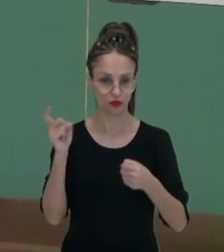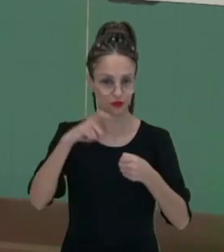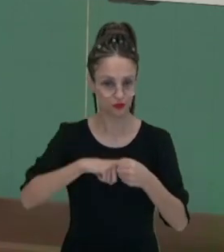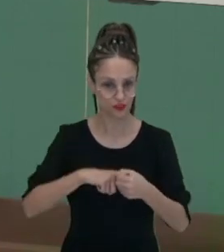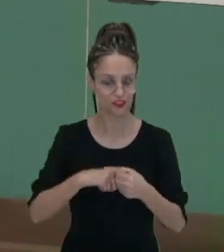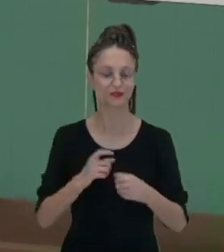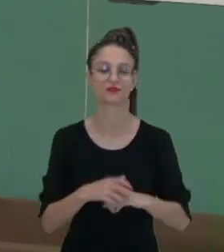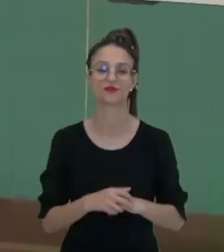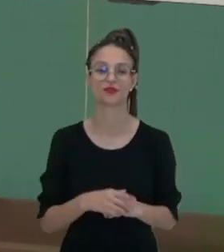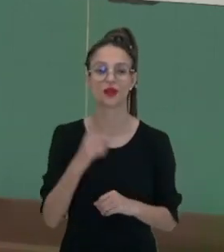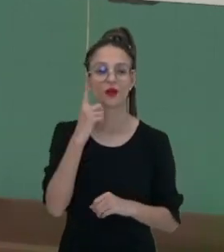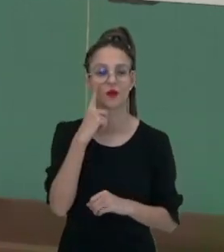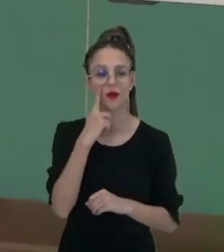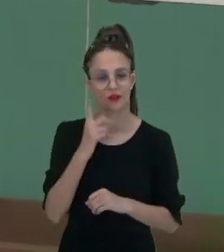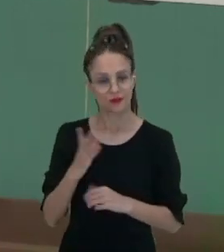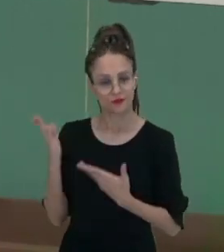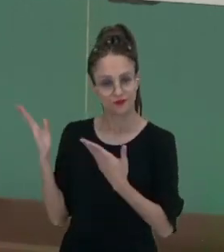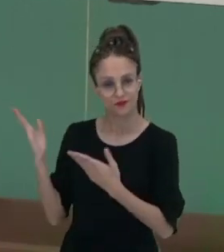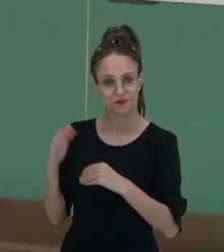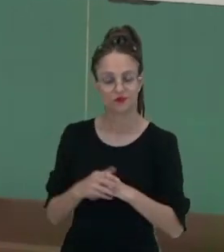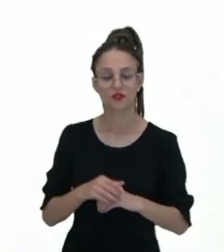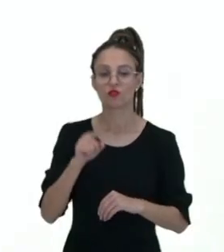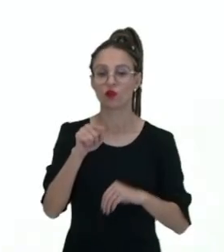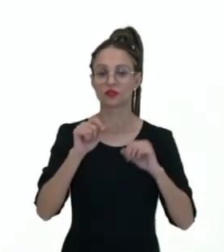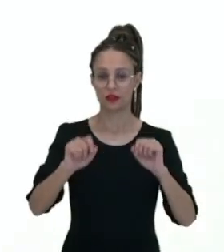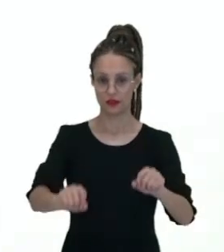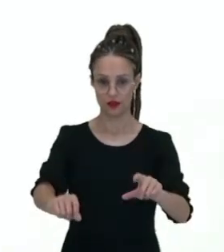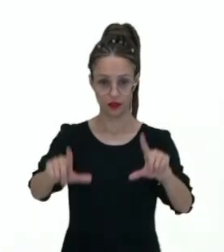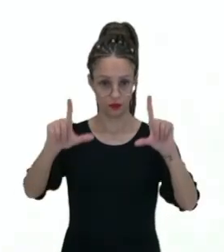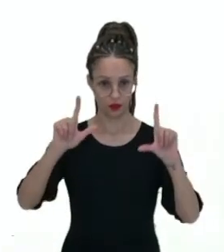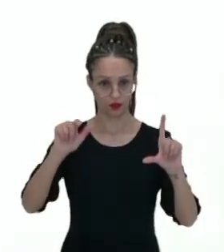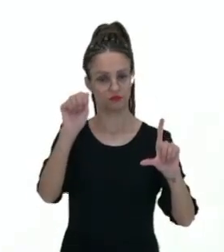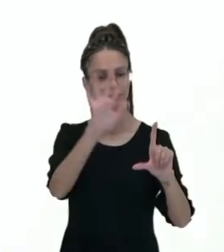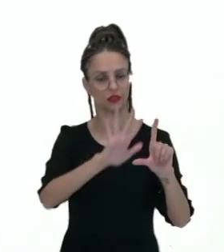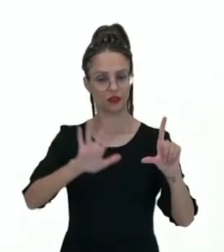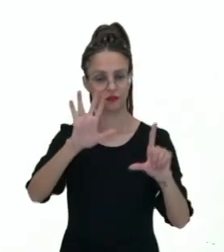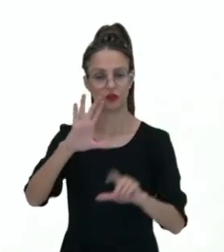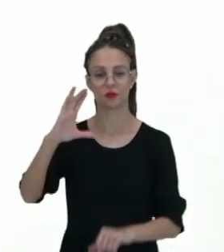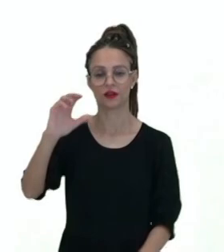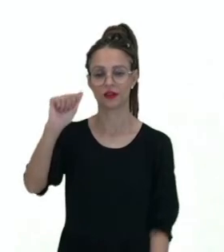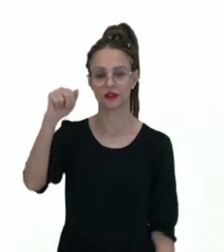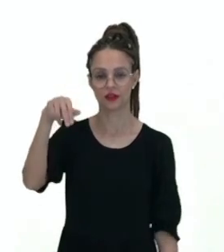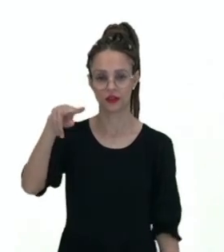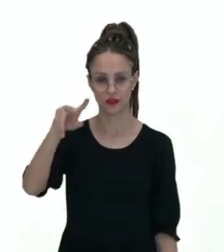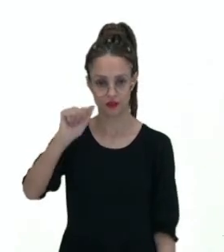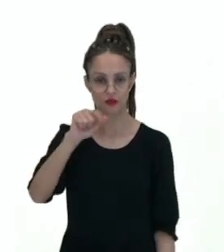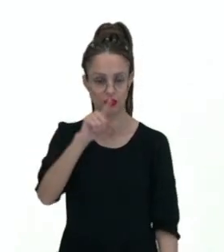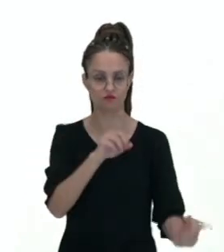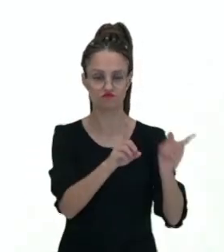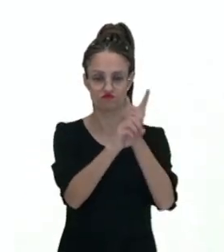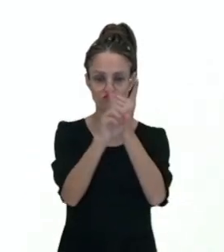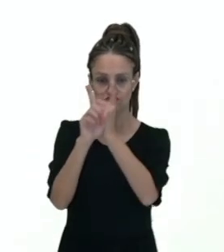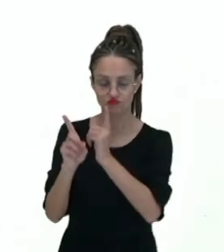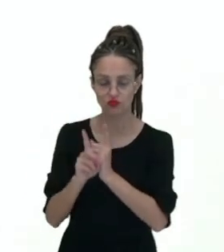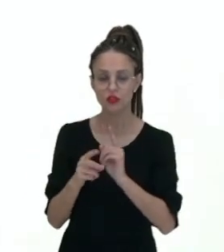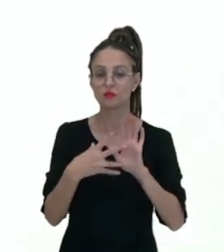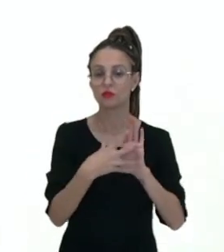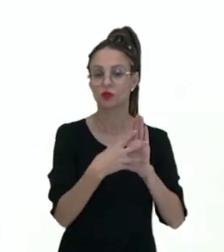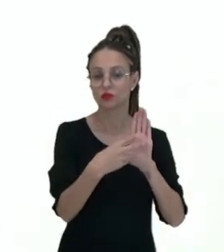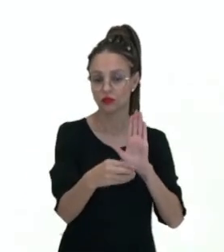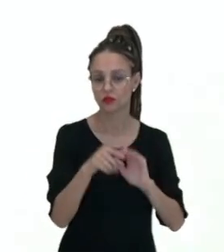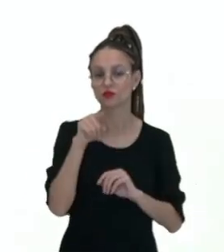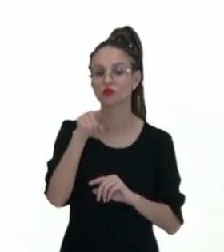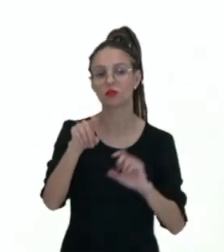Voltei. E olha só, ao abrir a plataforma do Canva, você vai achar templates. Então, qual que é a dica? Você